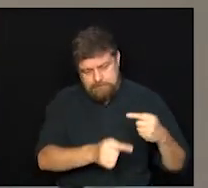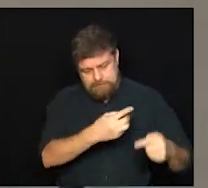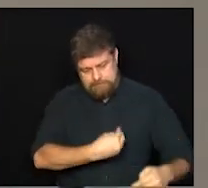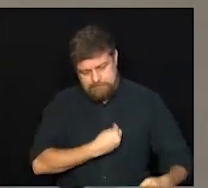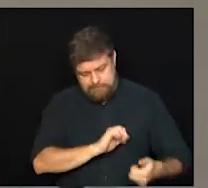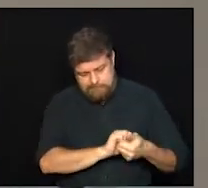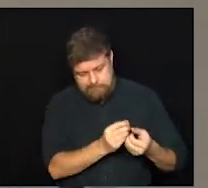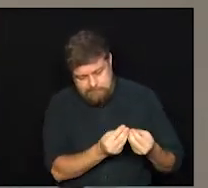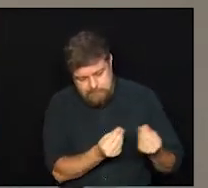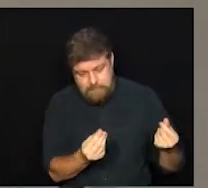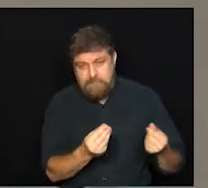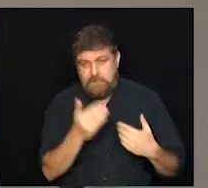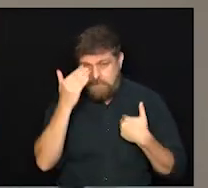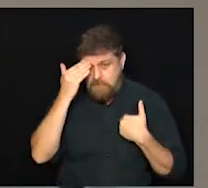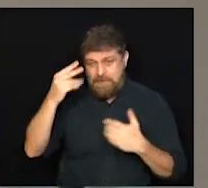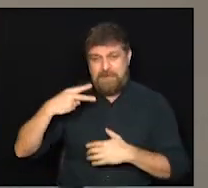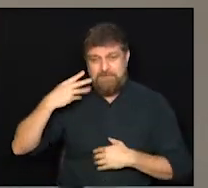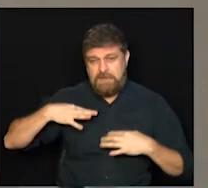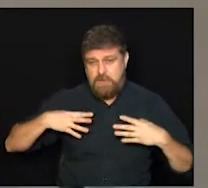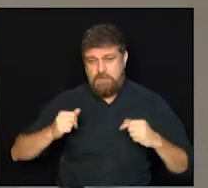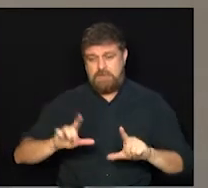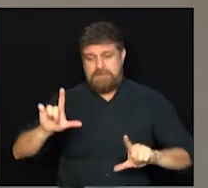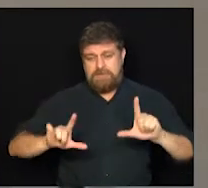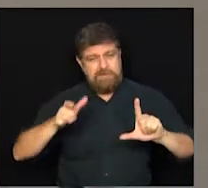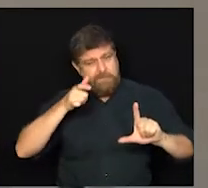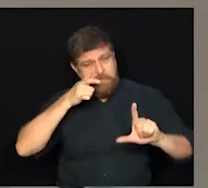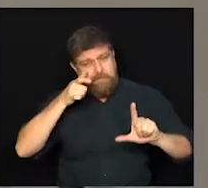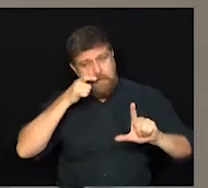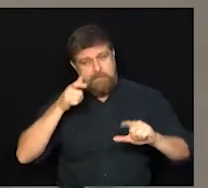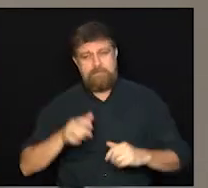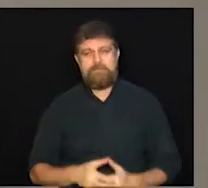aos vereadores e a todos que nos assistem.